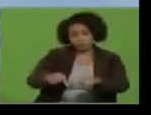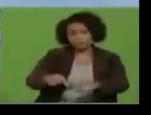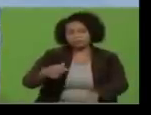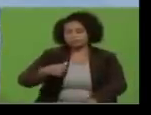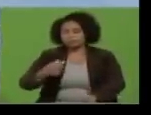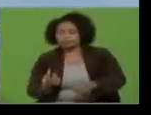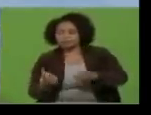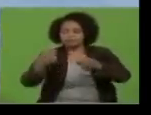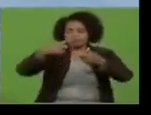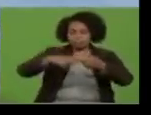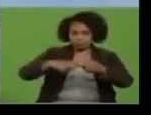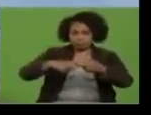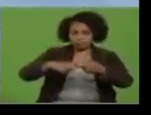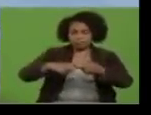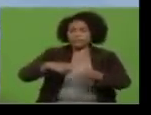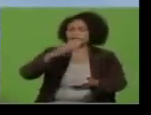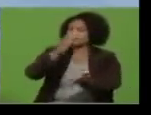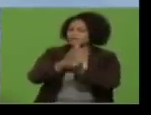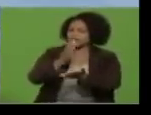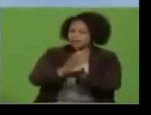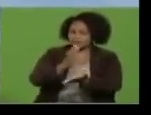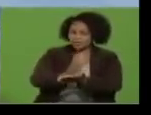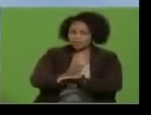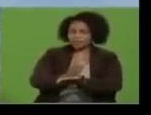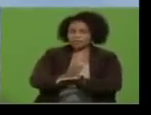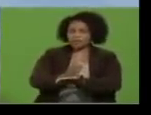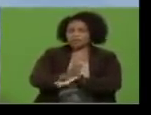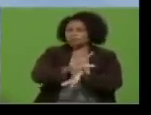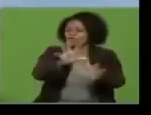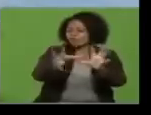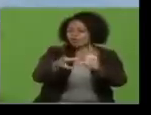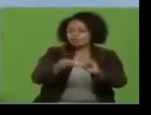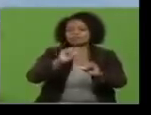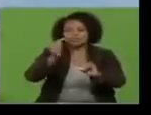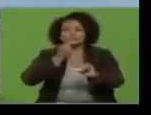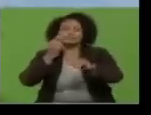reiterei os motivos de orgulho pela nossa resposta coletiva perante este desafio.